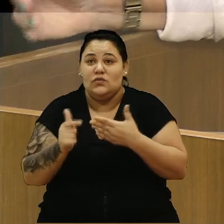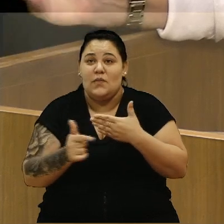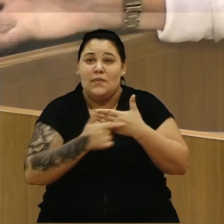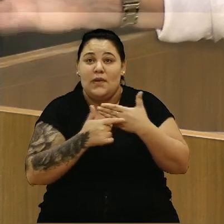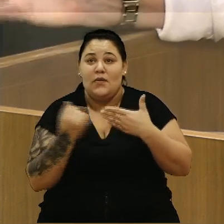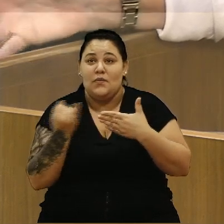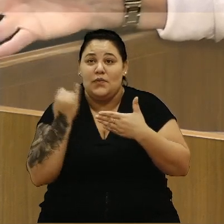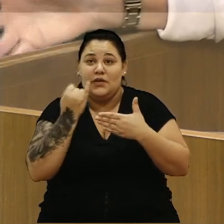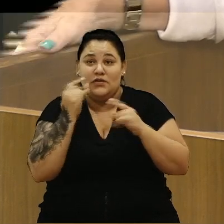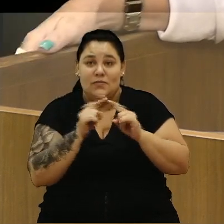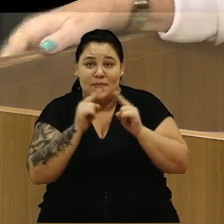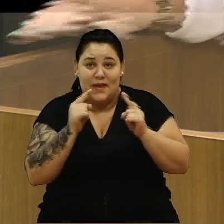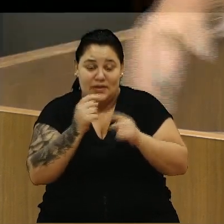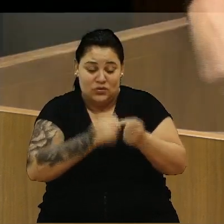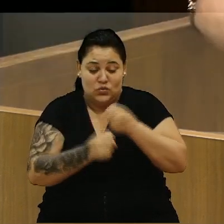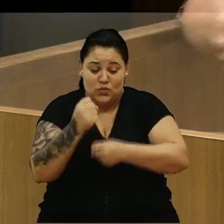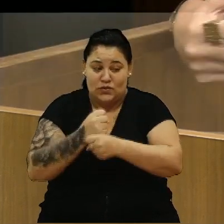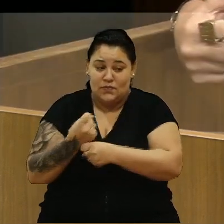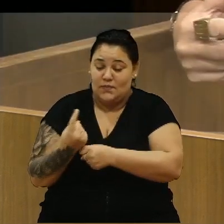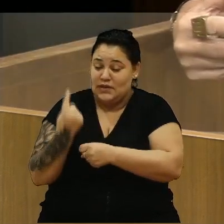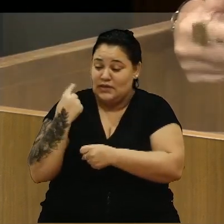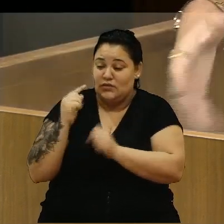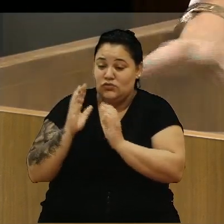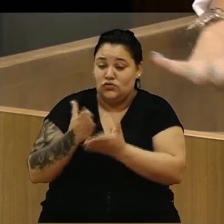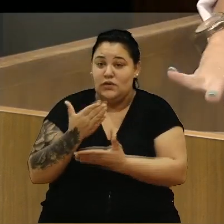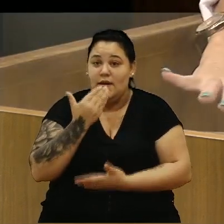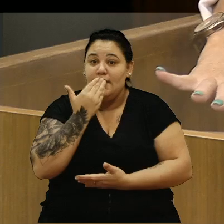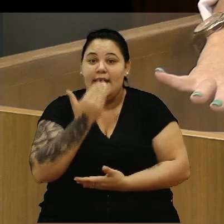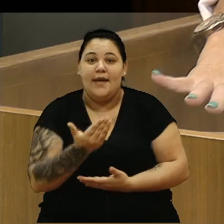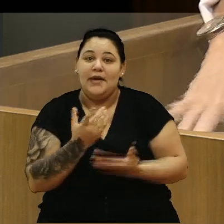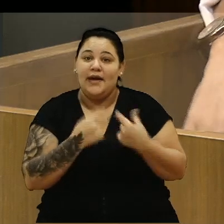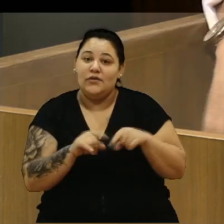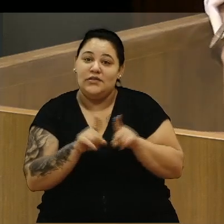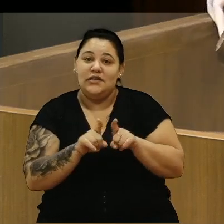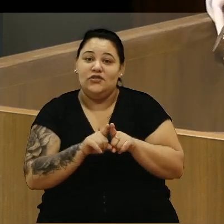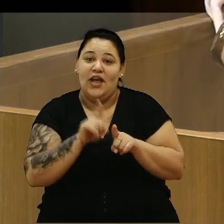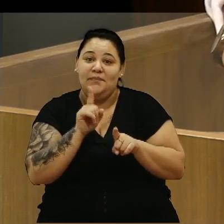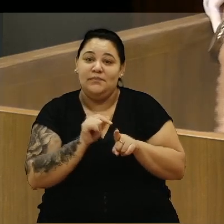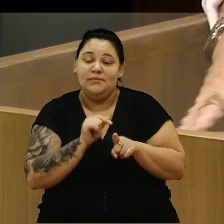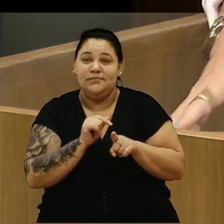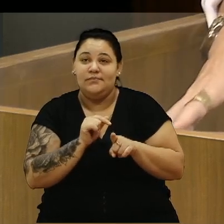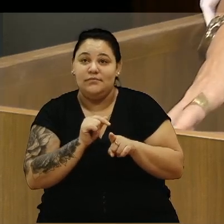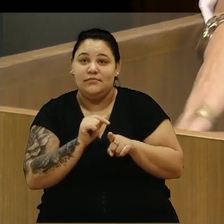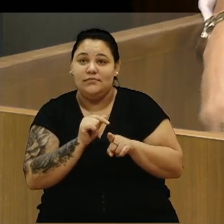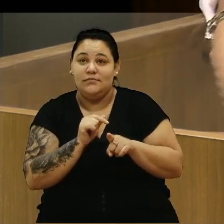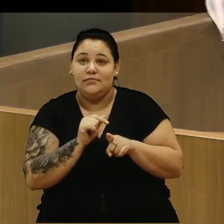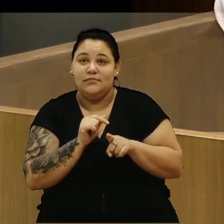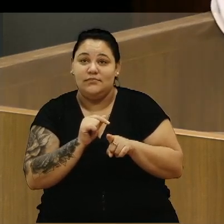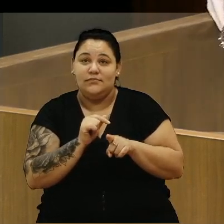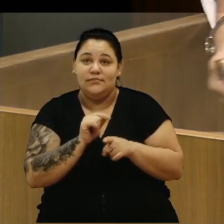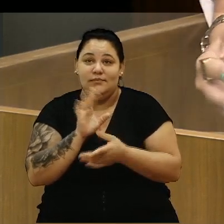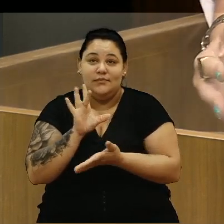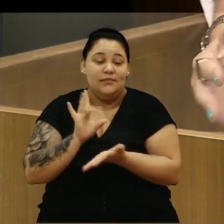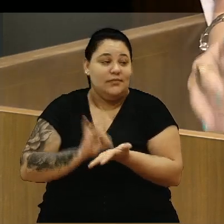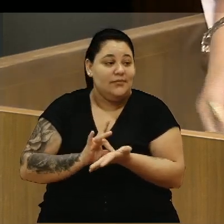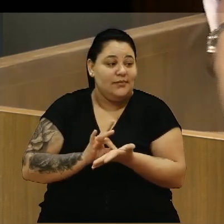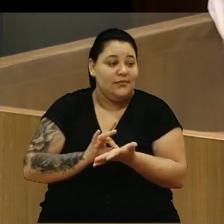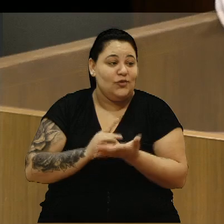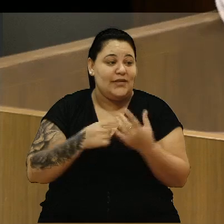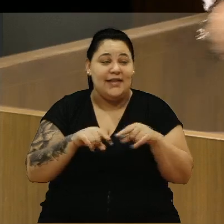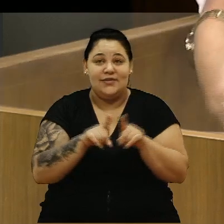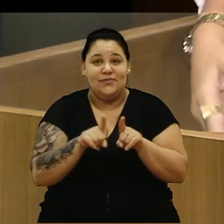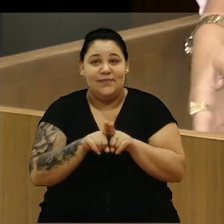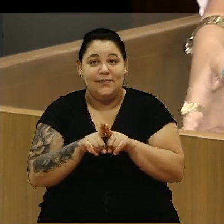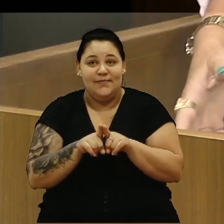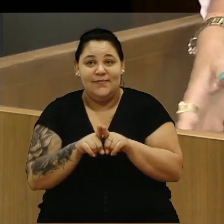que desde o ano passado solicitou a PEN. Não foi uma determinação de uma ou outra vereadora, ela